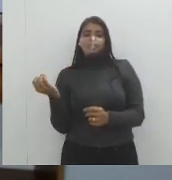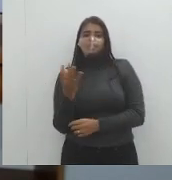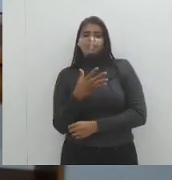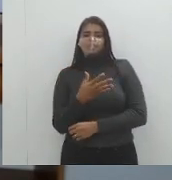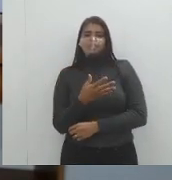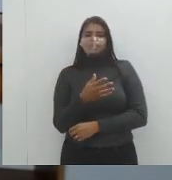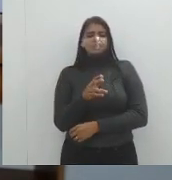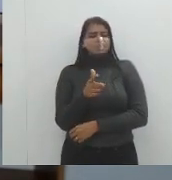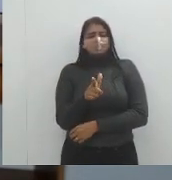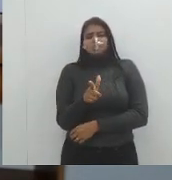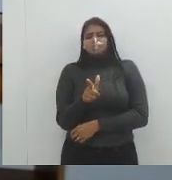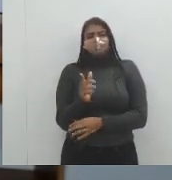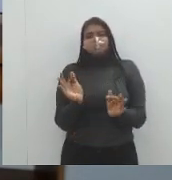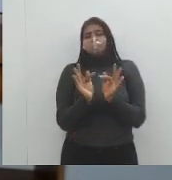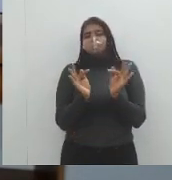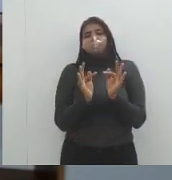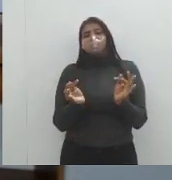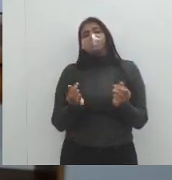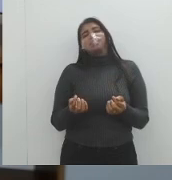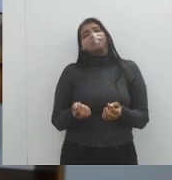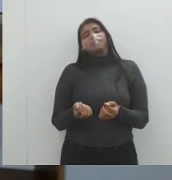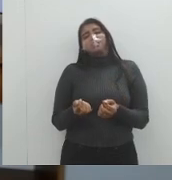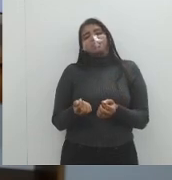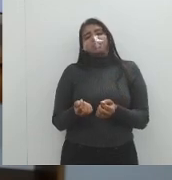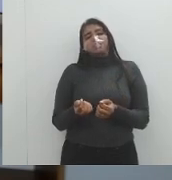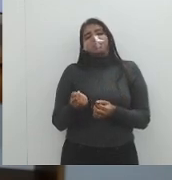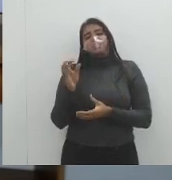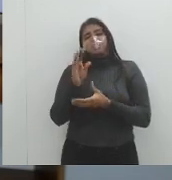e não simplesmente repetir o que outras